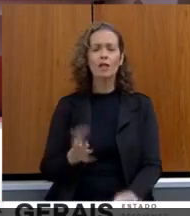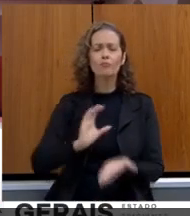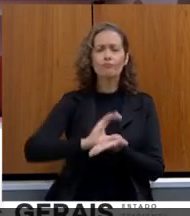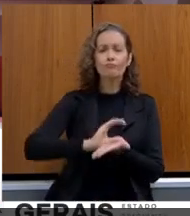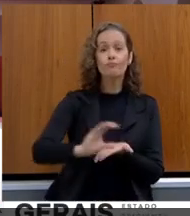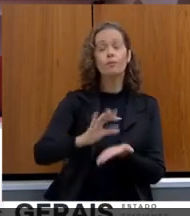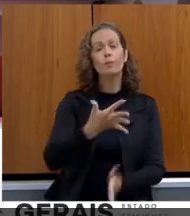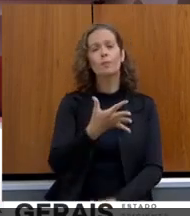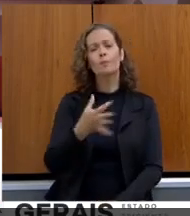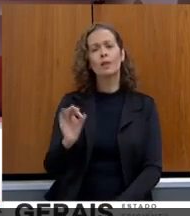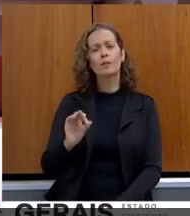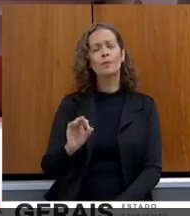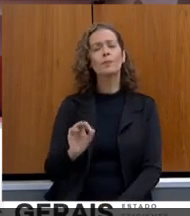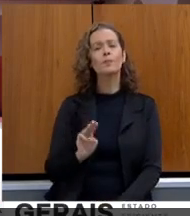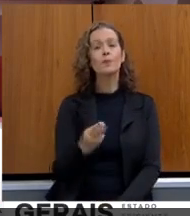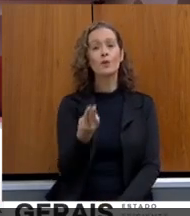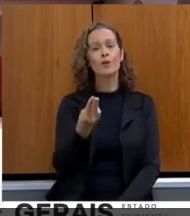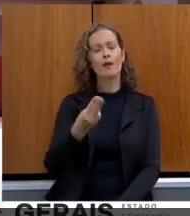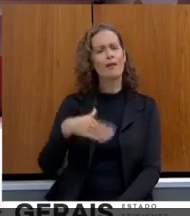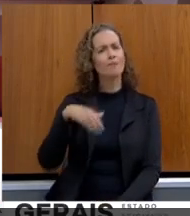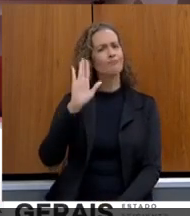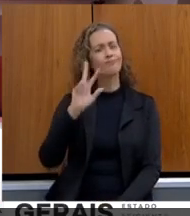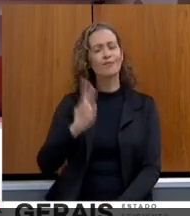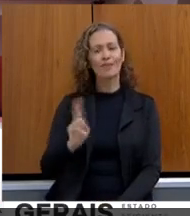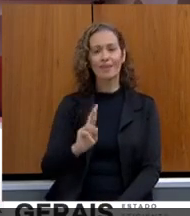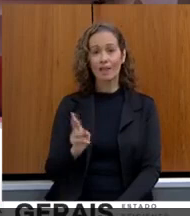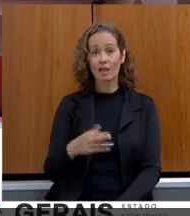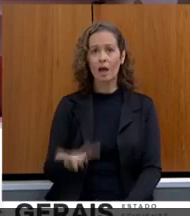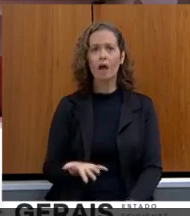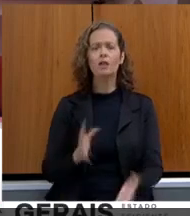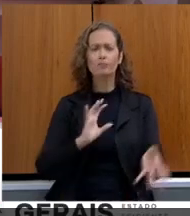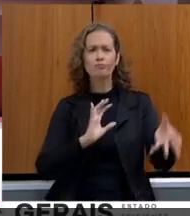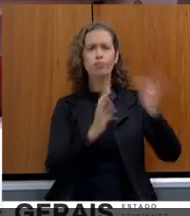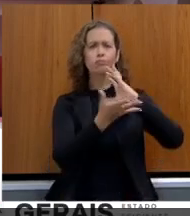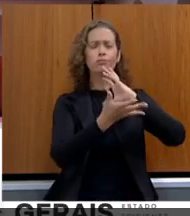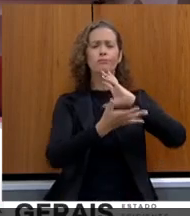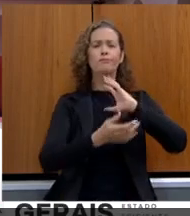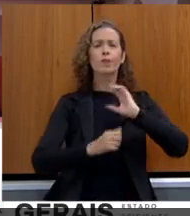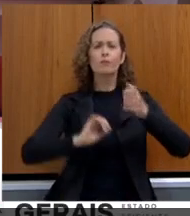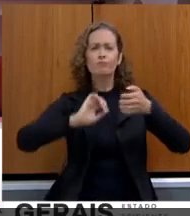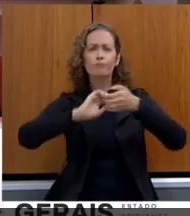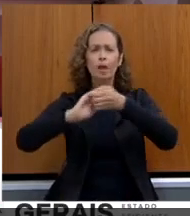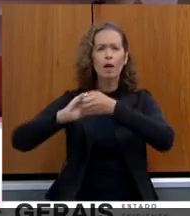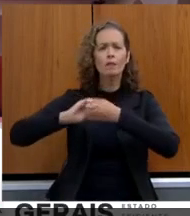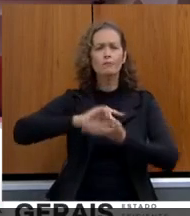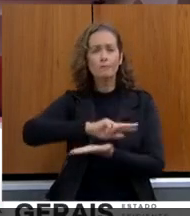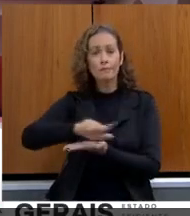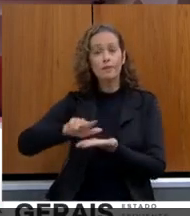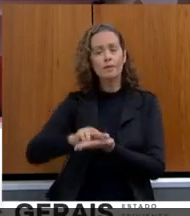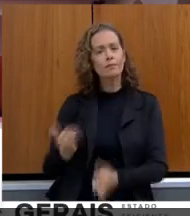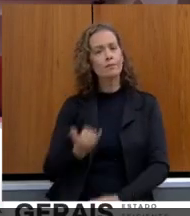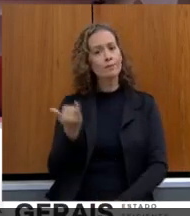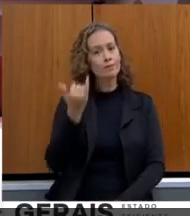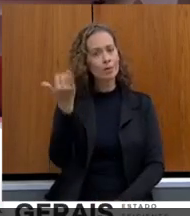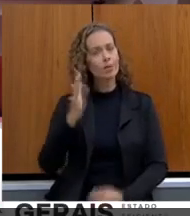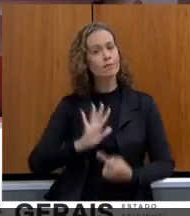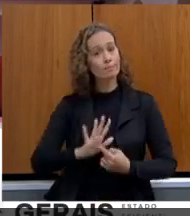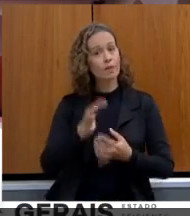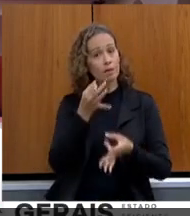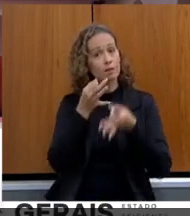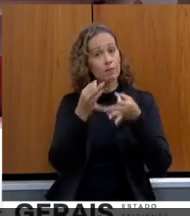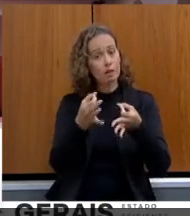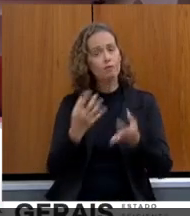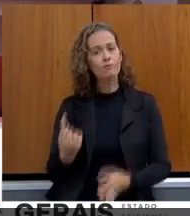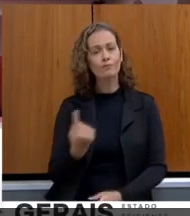de 100 mil reais fazendo uma reforma muito importante telhado era algo que é segue sendo não é algo que demanda muita